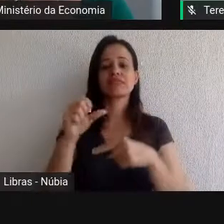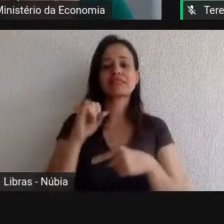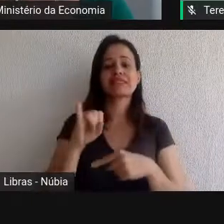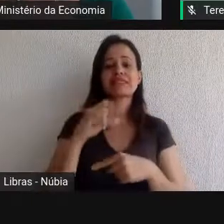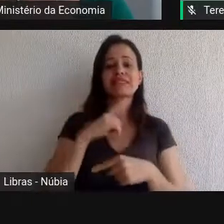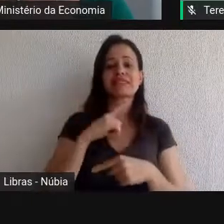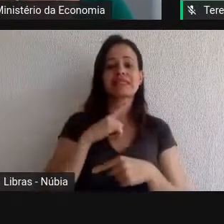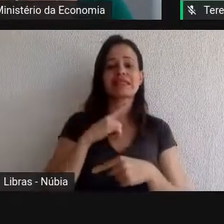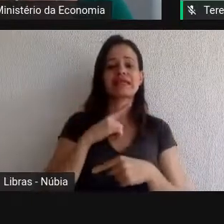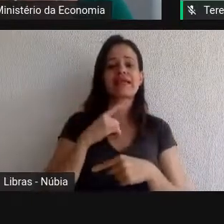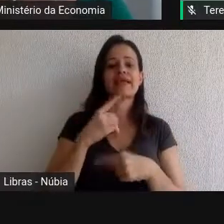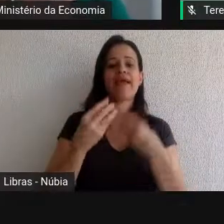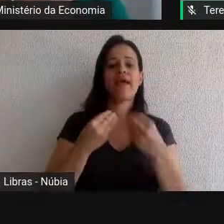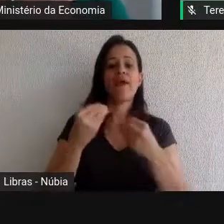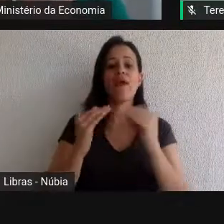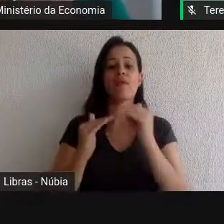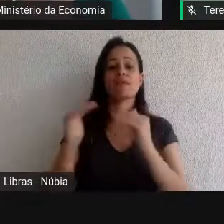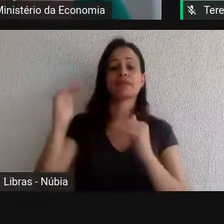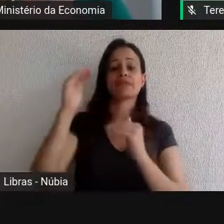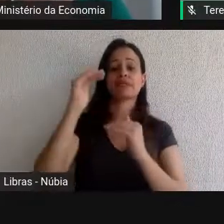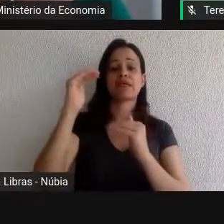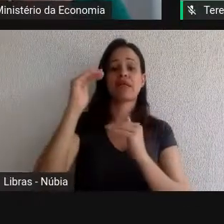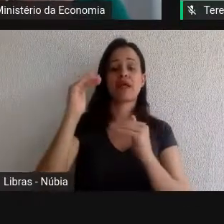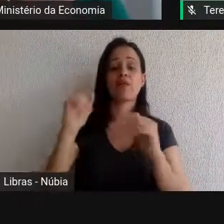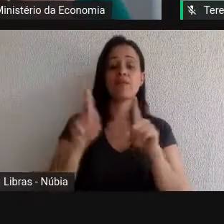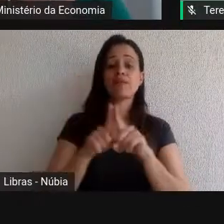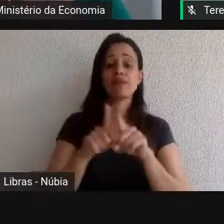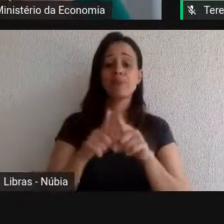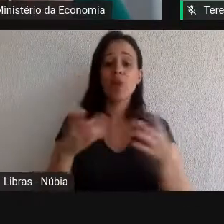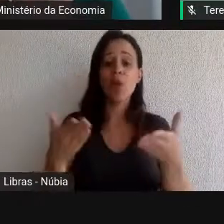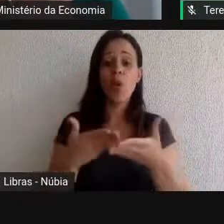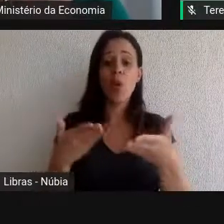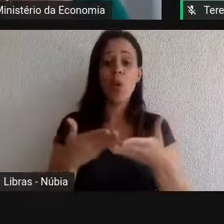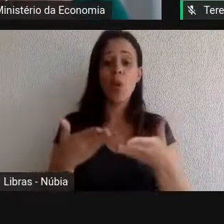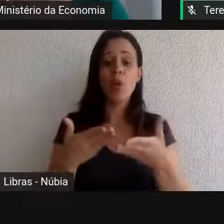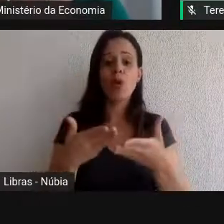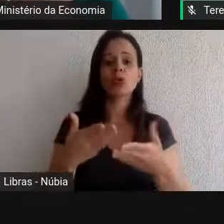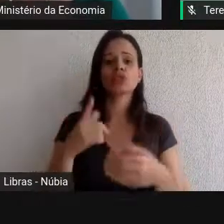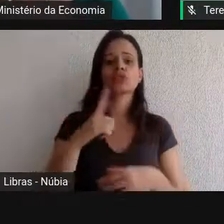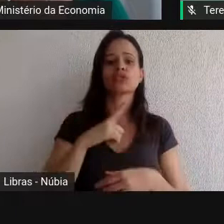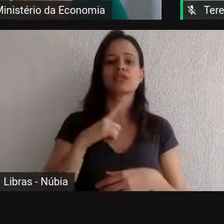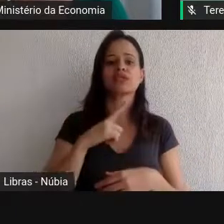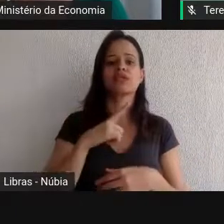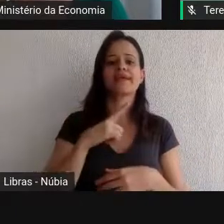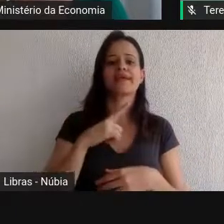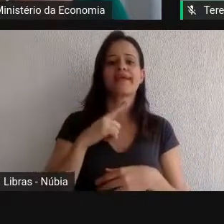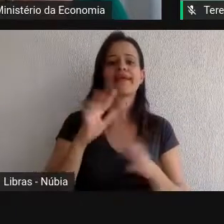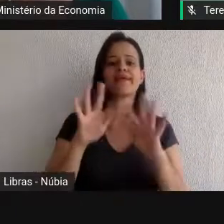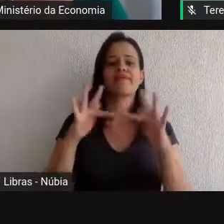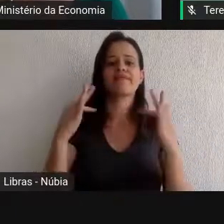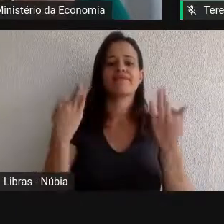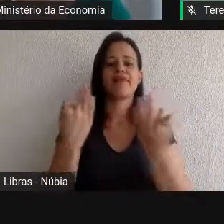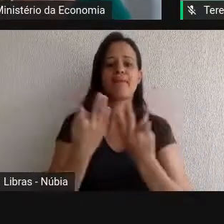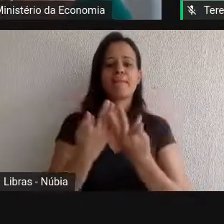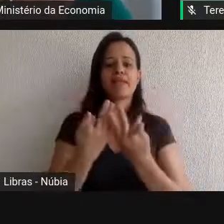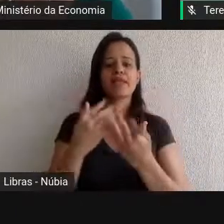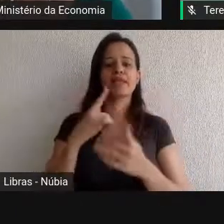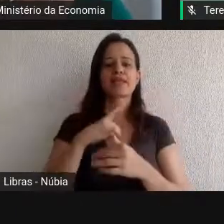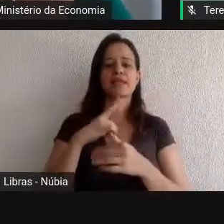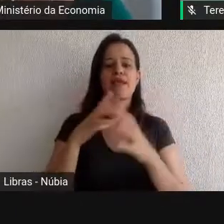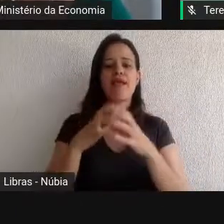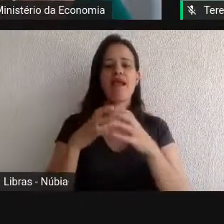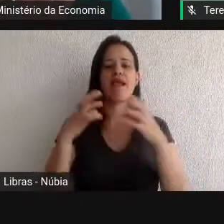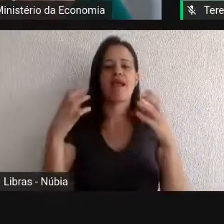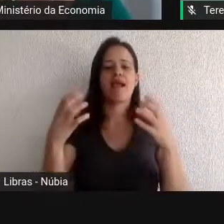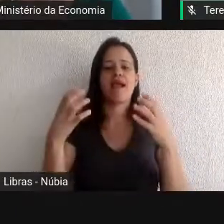vai recair no alto escalão. E hoje, assim, ocupando um cargo que trata de licenciamento ambiental de grandes obras de